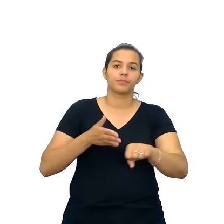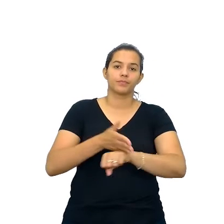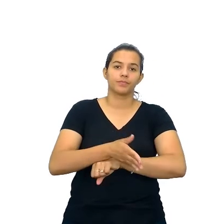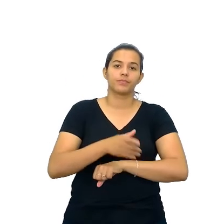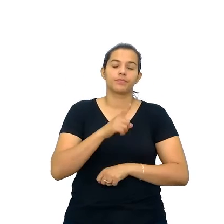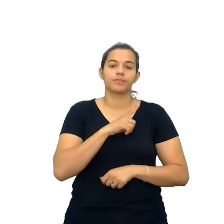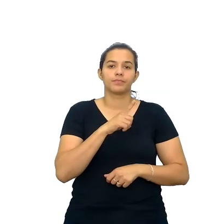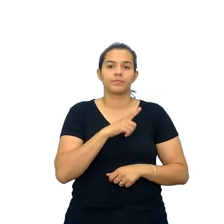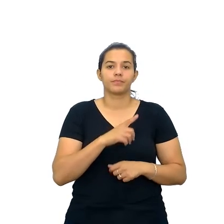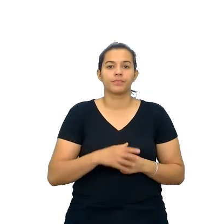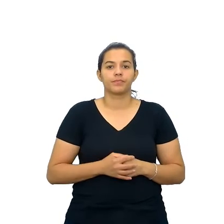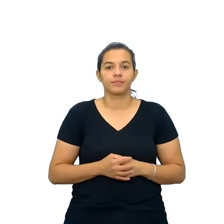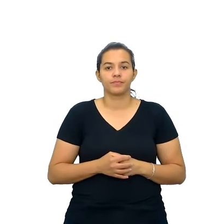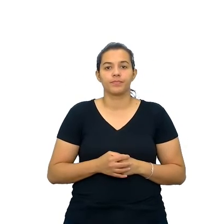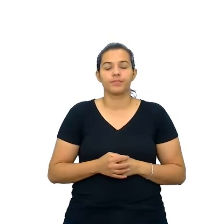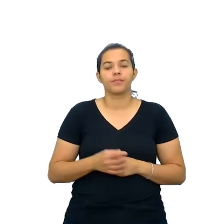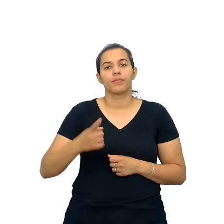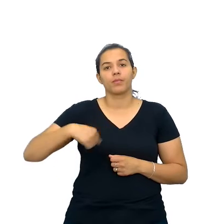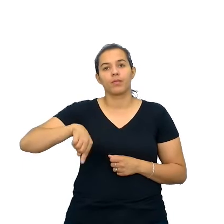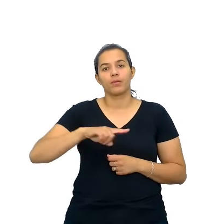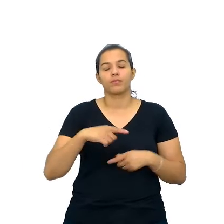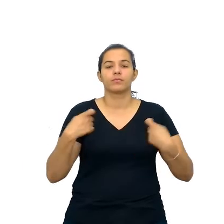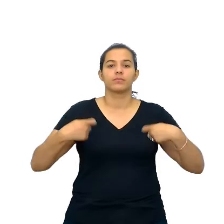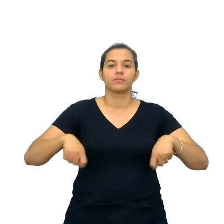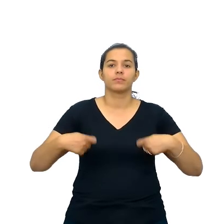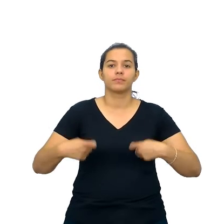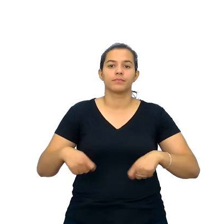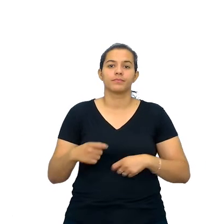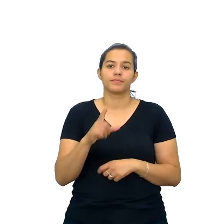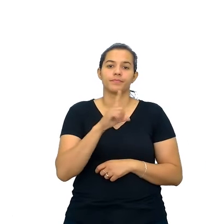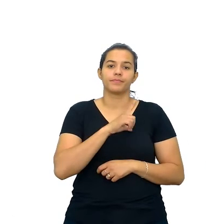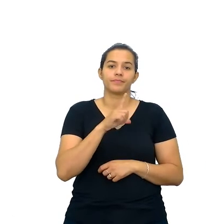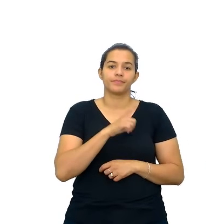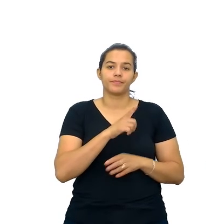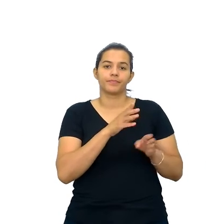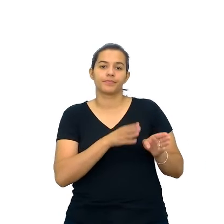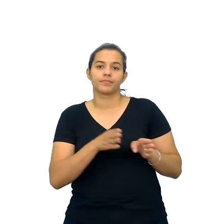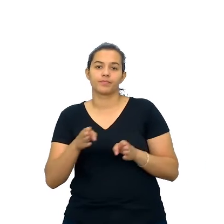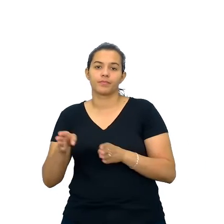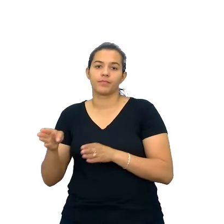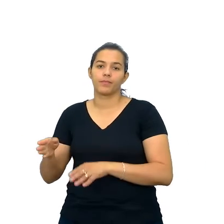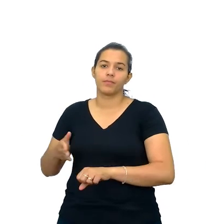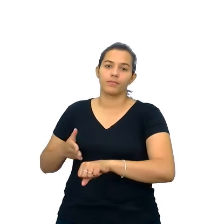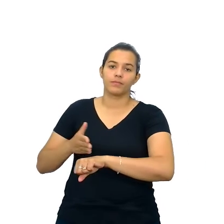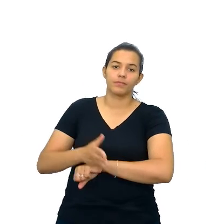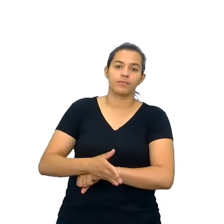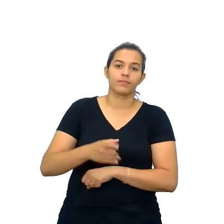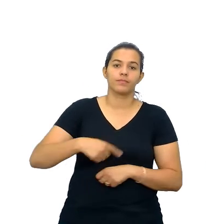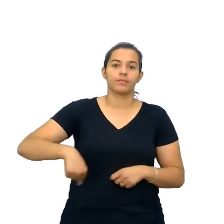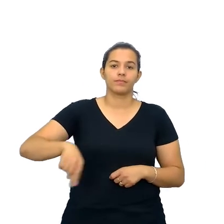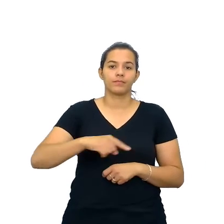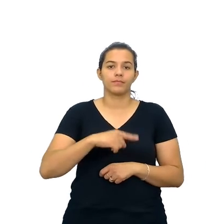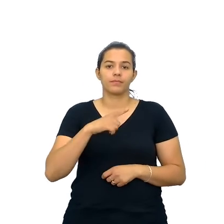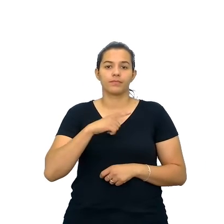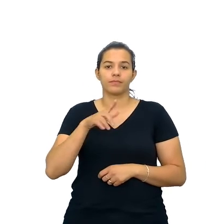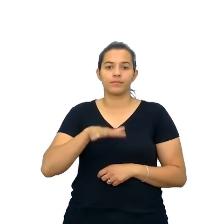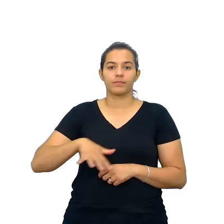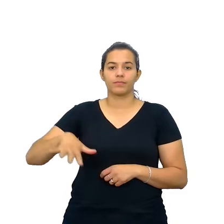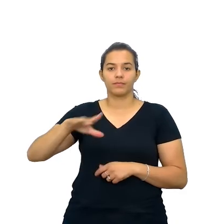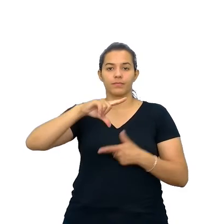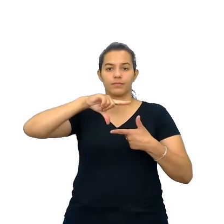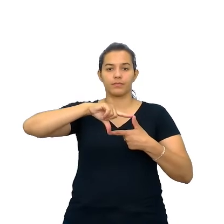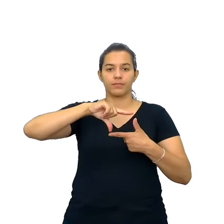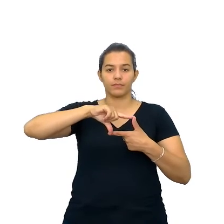né, onde a gente precisa ter uma entrada inicial, no caso aqui a área do